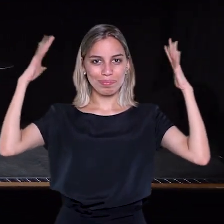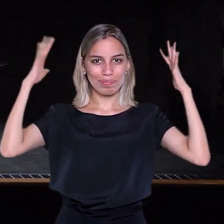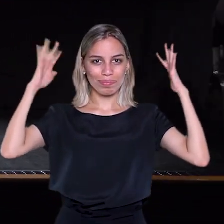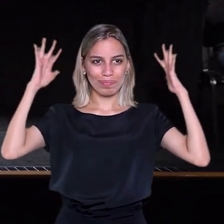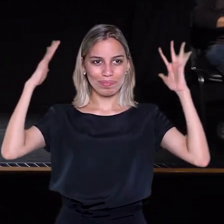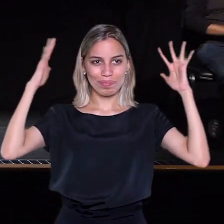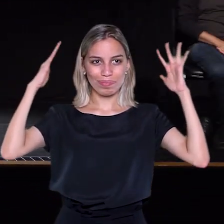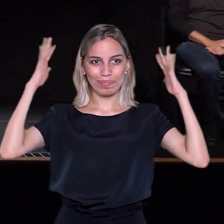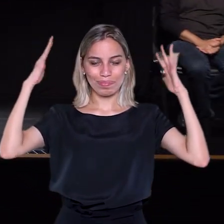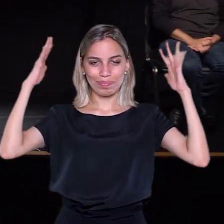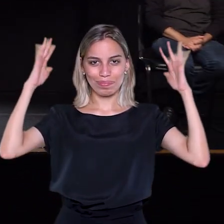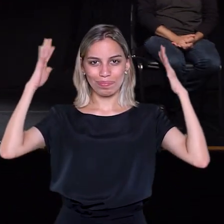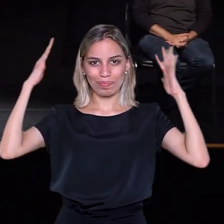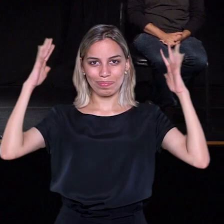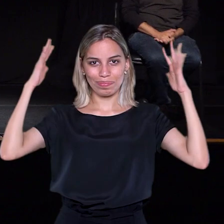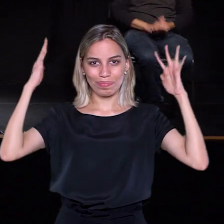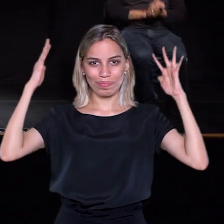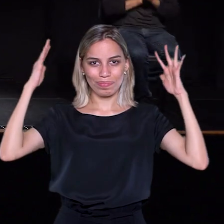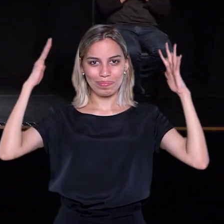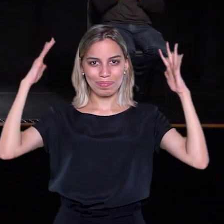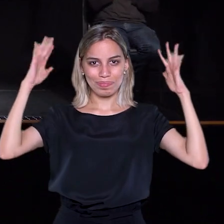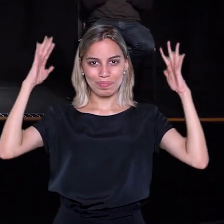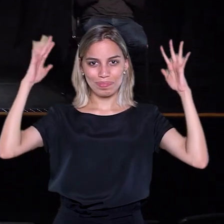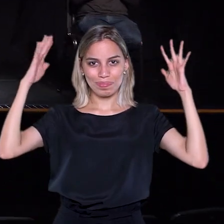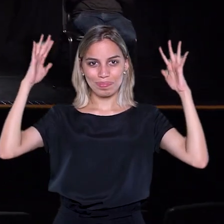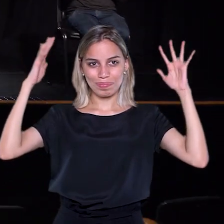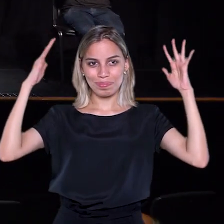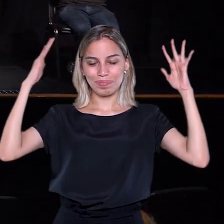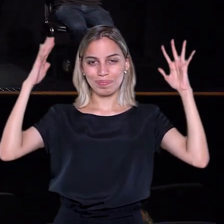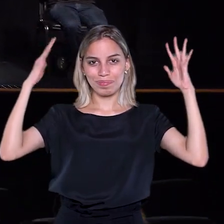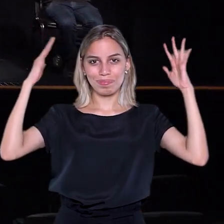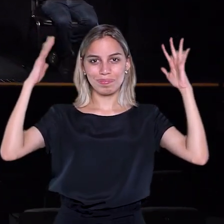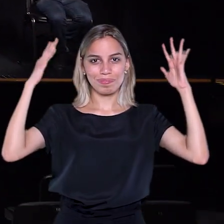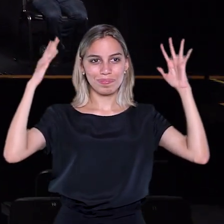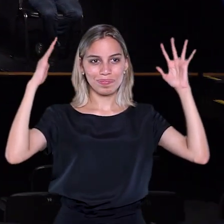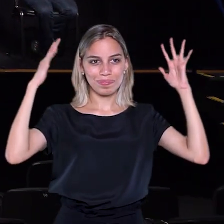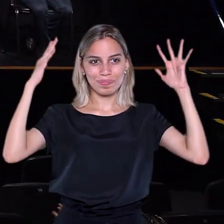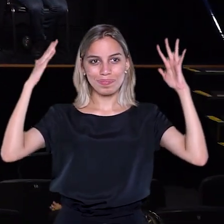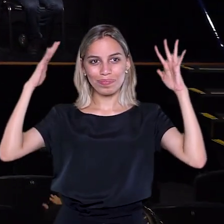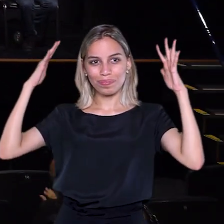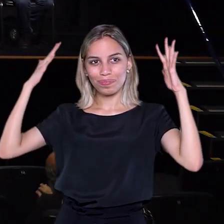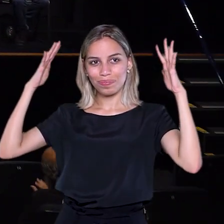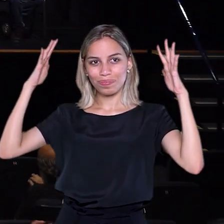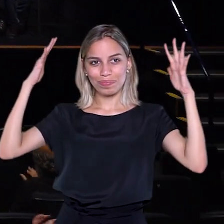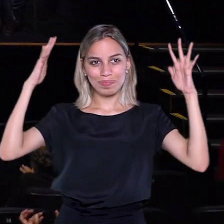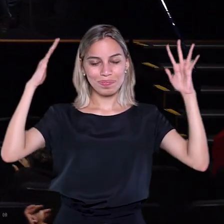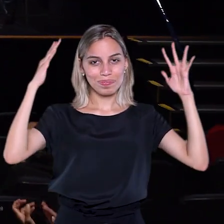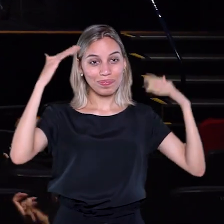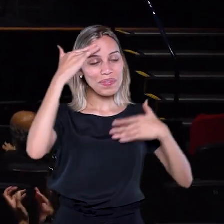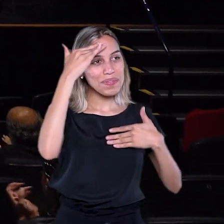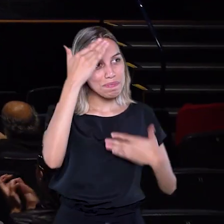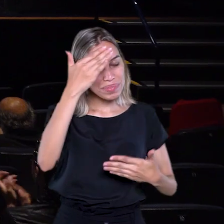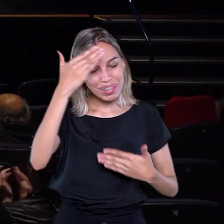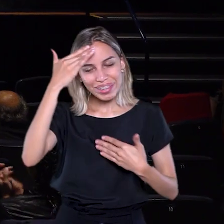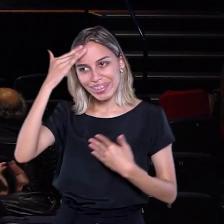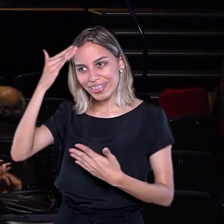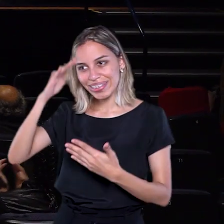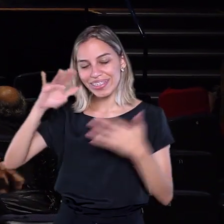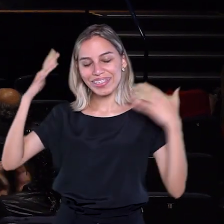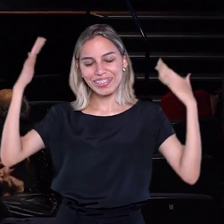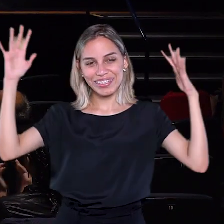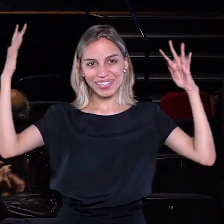quem vai pagar a conta? Quem vai contar os corpos? Quem vai